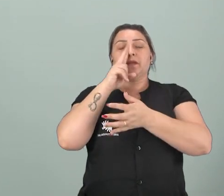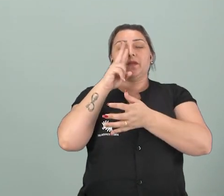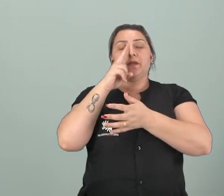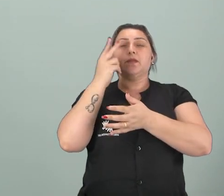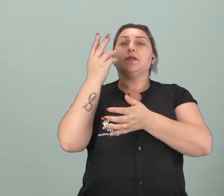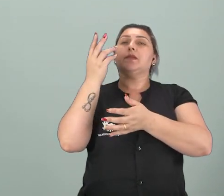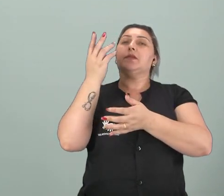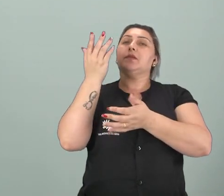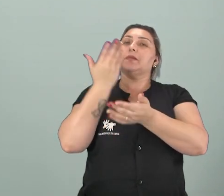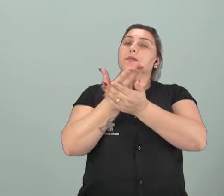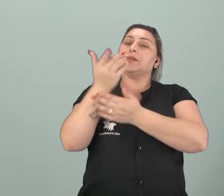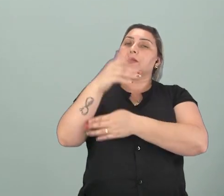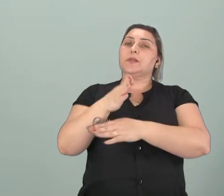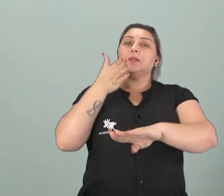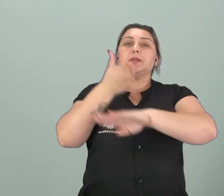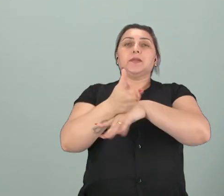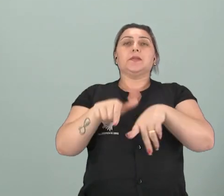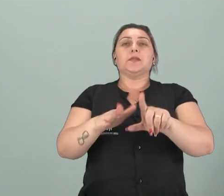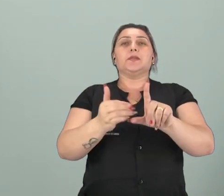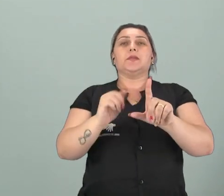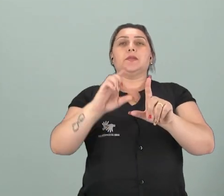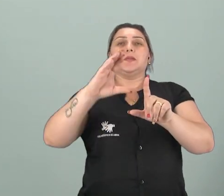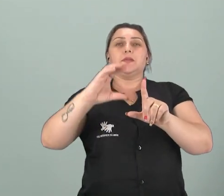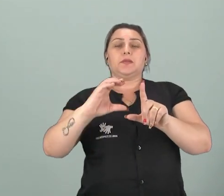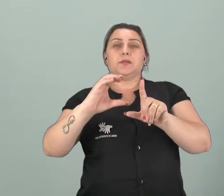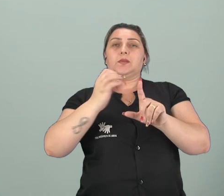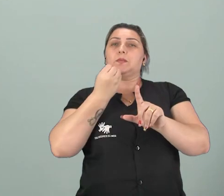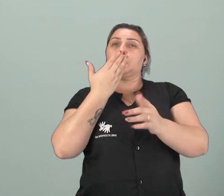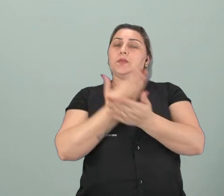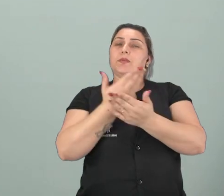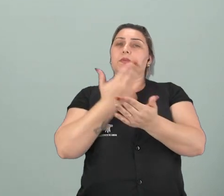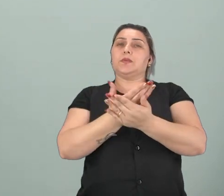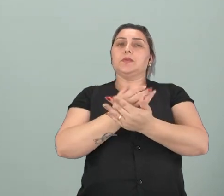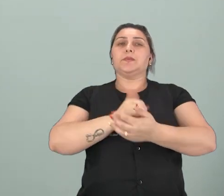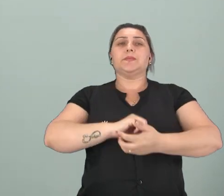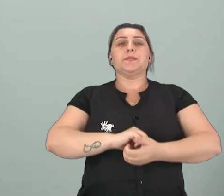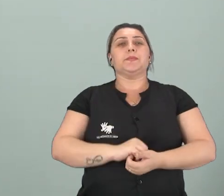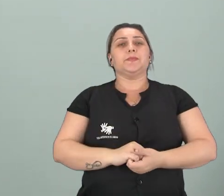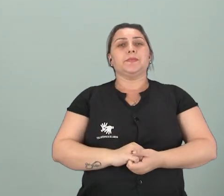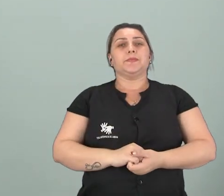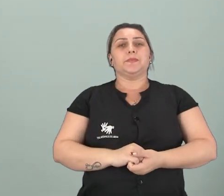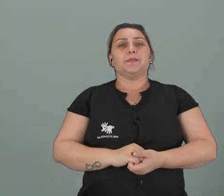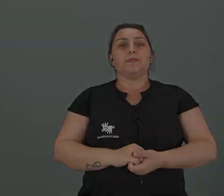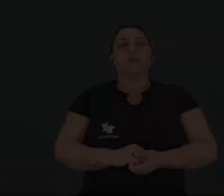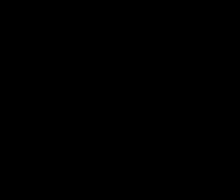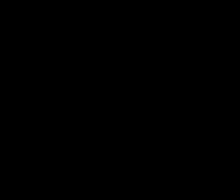aula novamente, né? É só acessar nossa plataforma Eduque. Bons estudos e até a próxima aula.